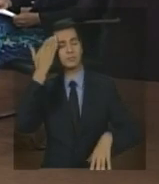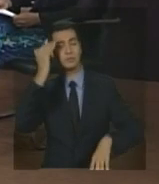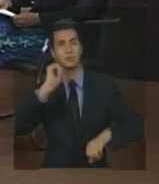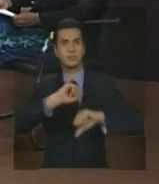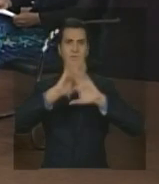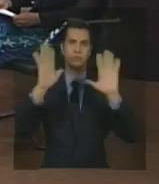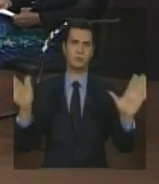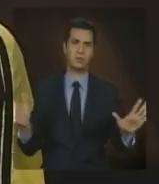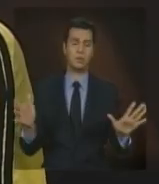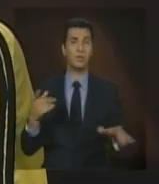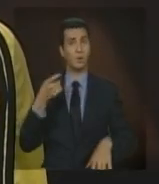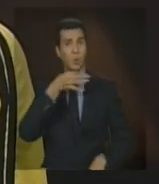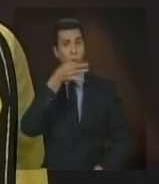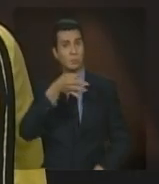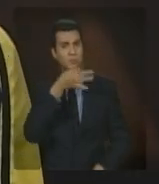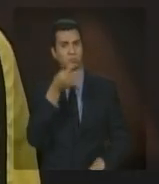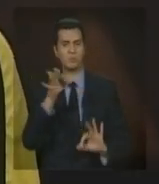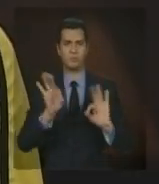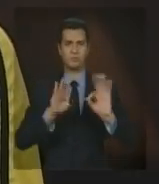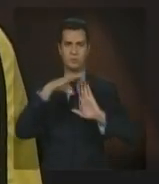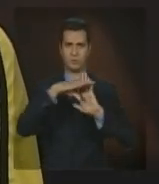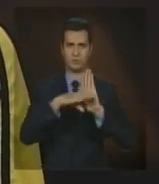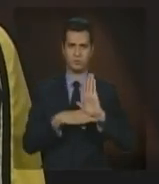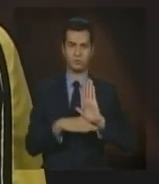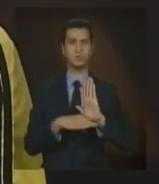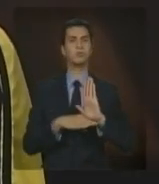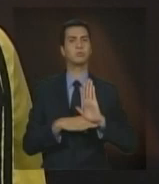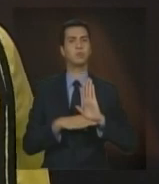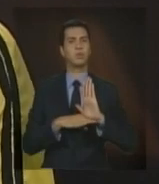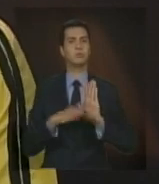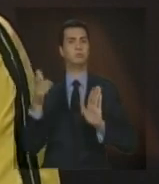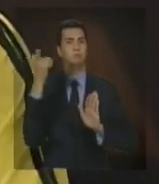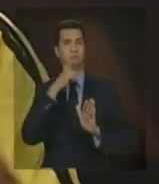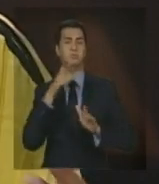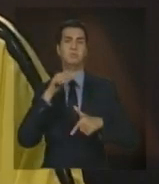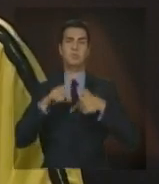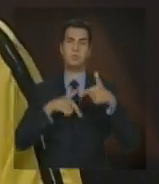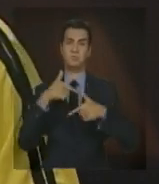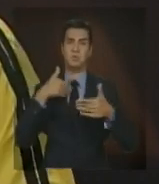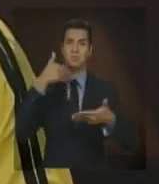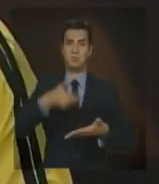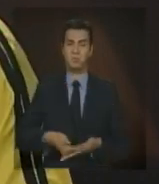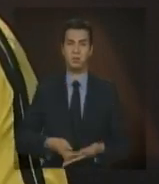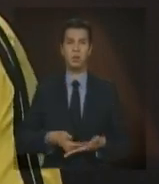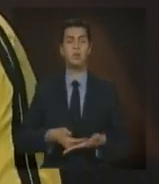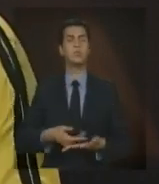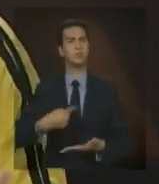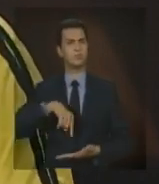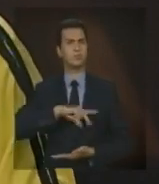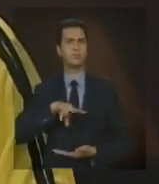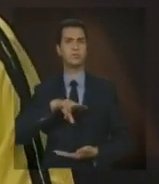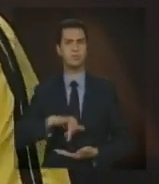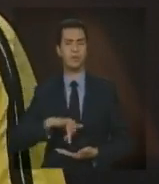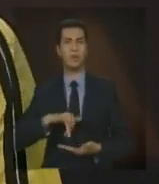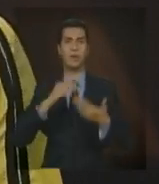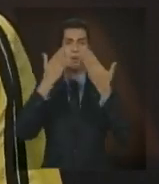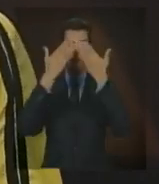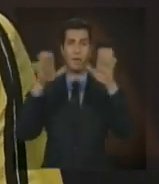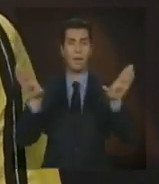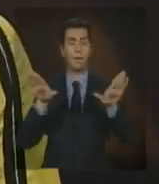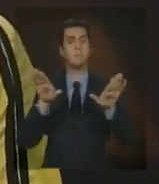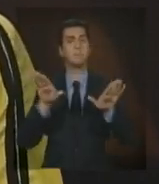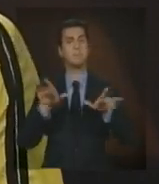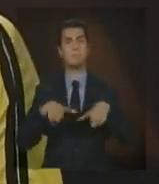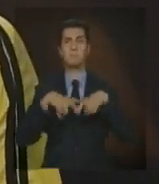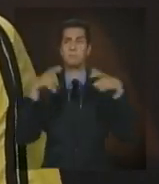com o plano de tudo que foi feito agora, eu acho que o plano vai fazer com que a gente tenha uma abertura maior, que as pessoas possam ter mais oportunidade de